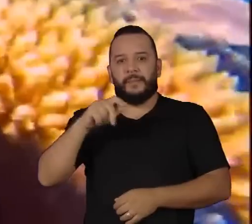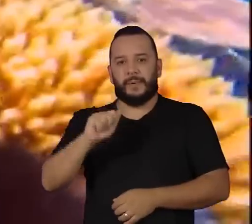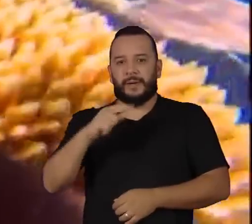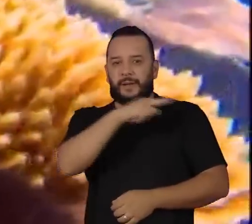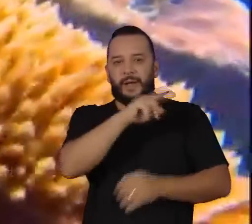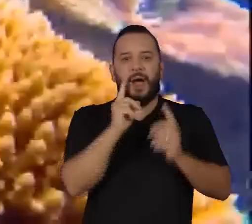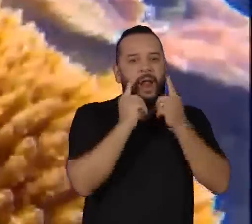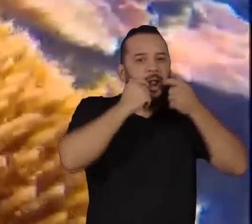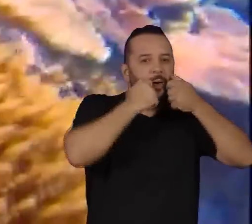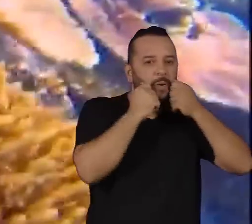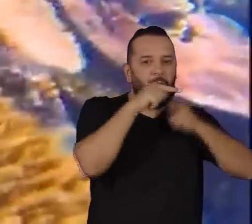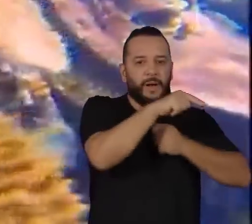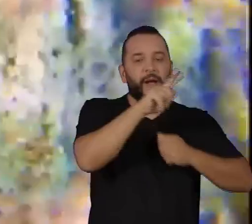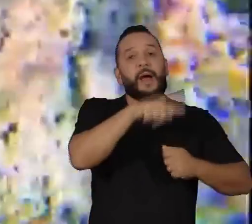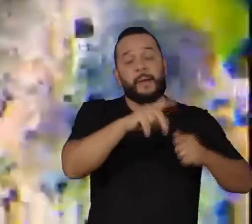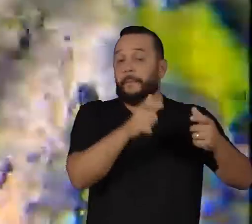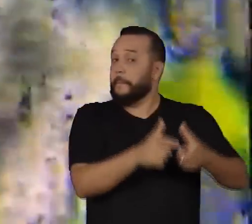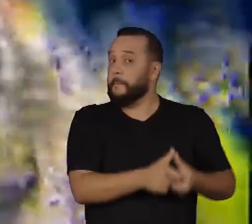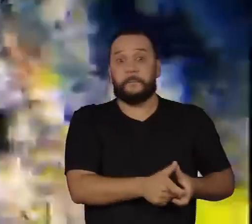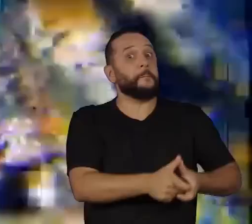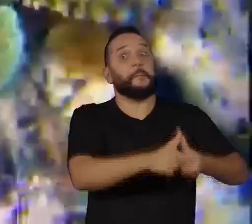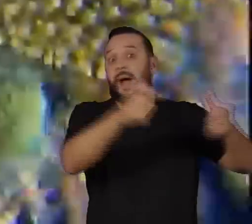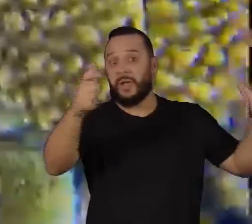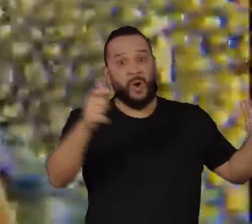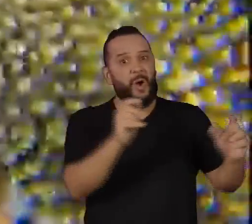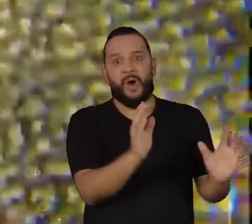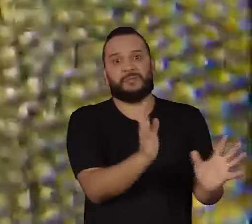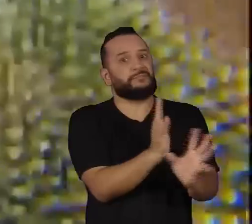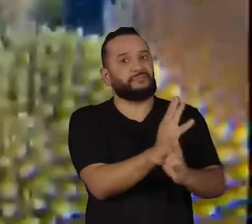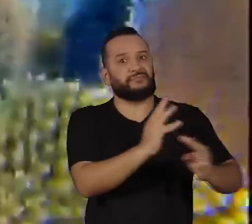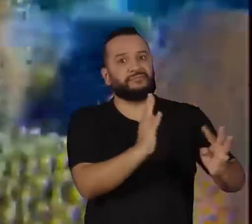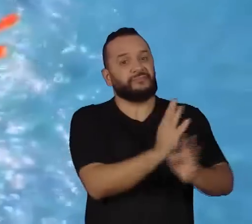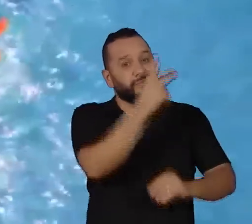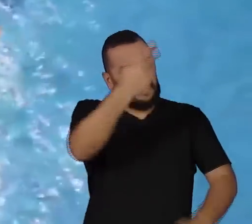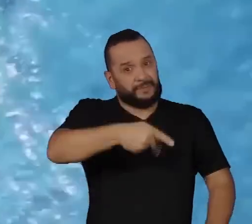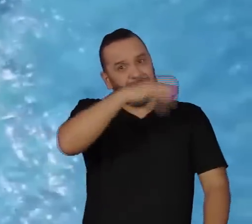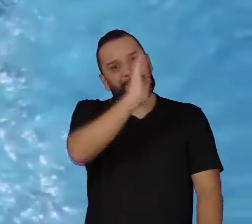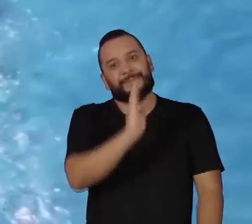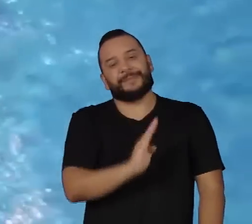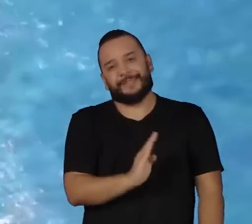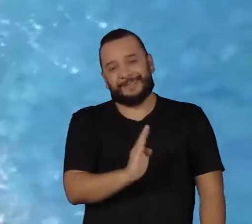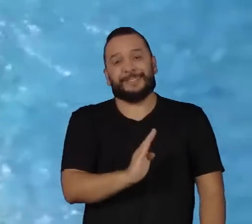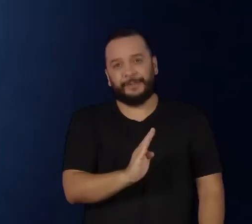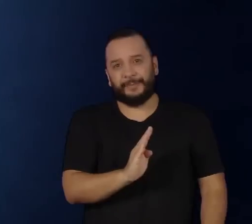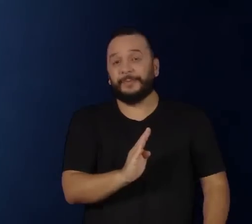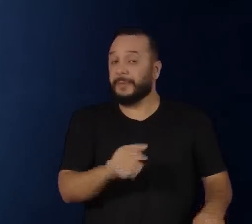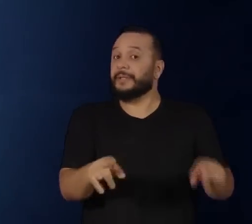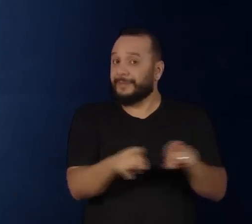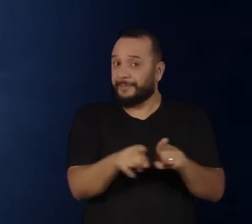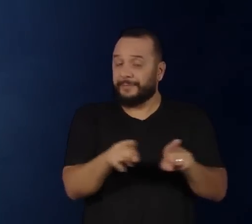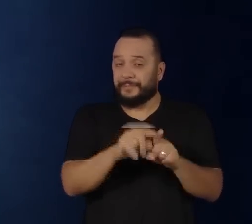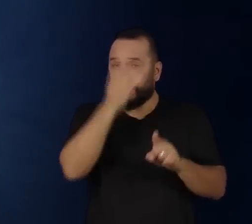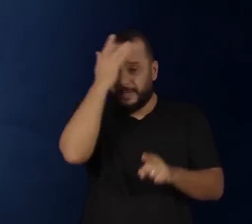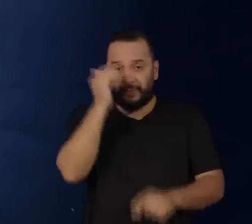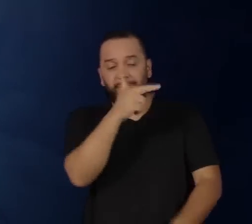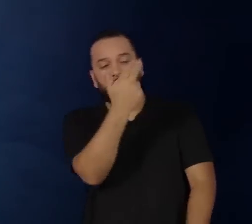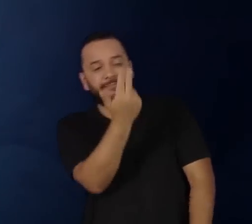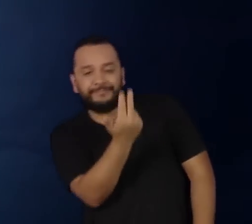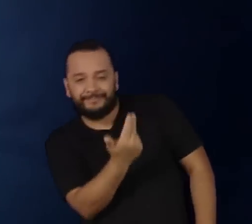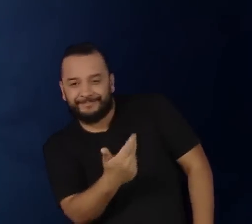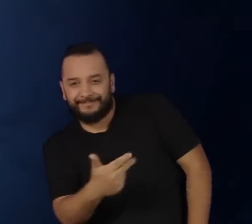alagoano, é a maior reserva marinha do país. Um paraíso para quem frequenta o local e para quem vive